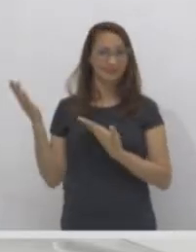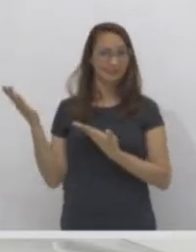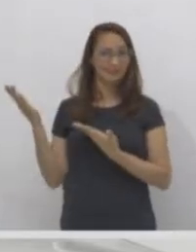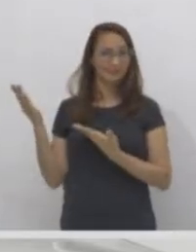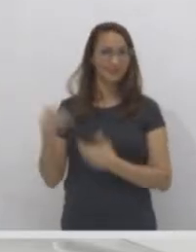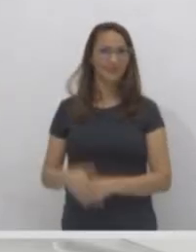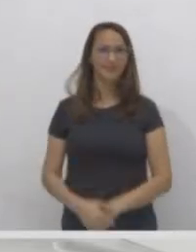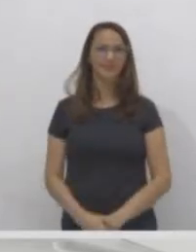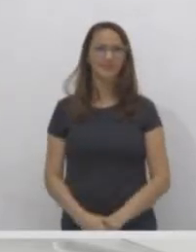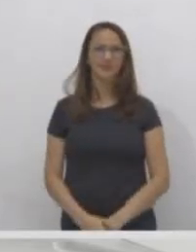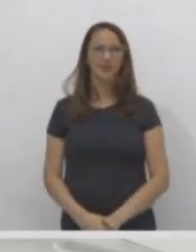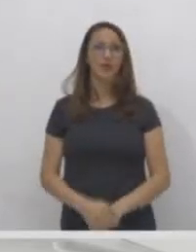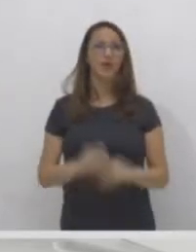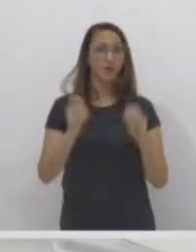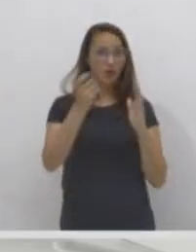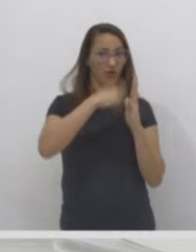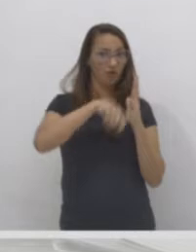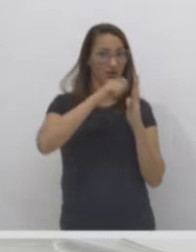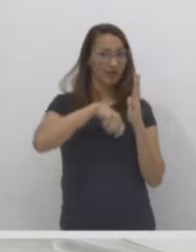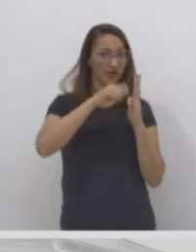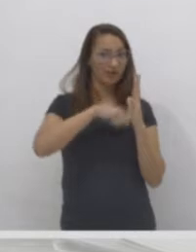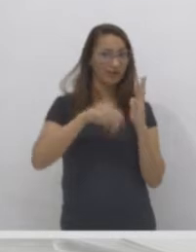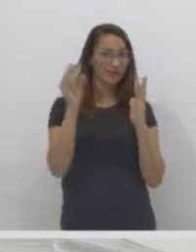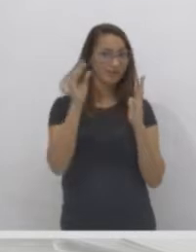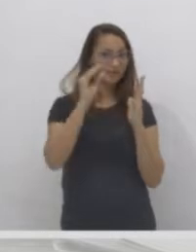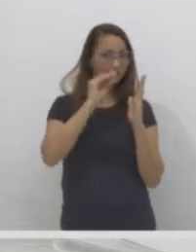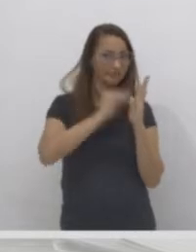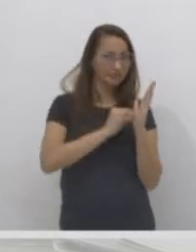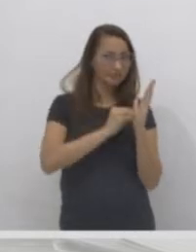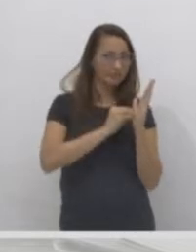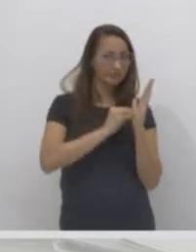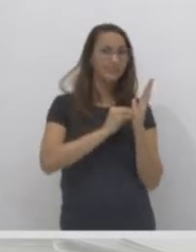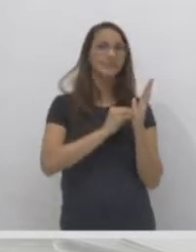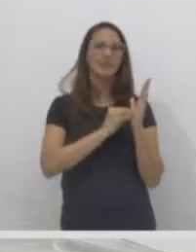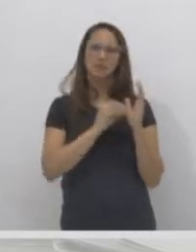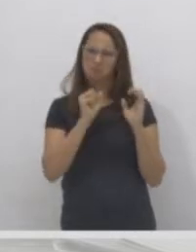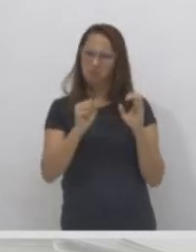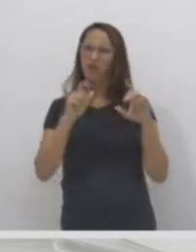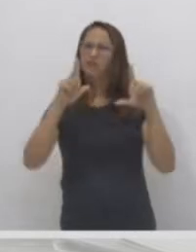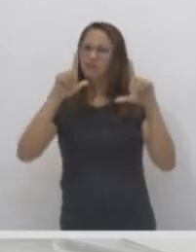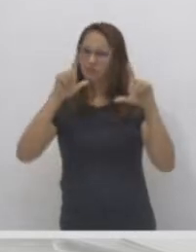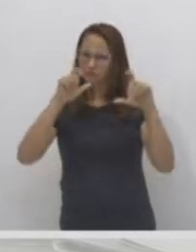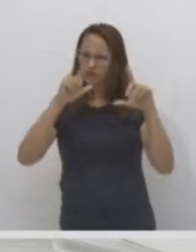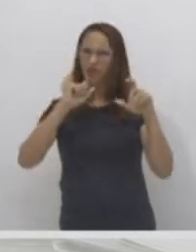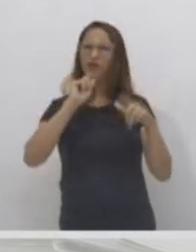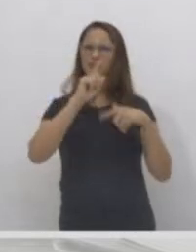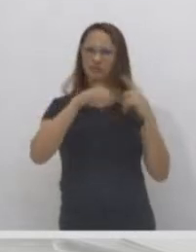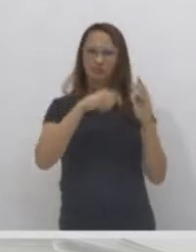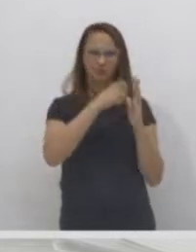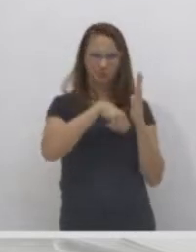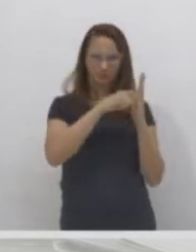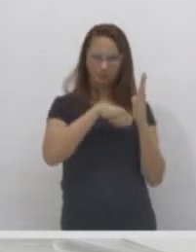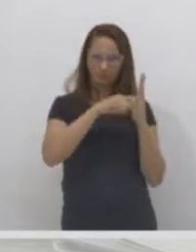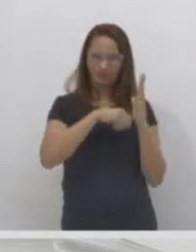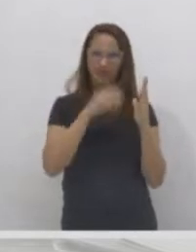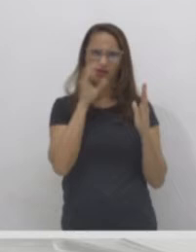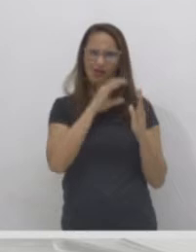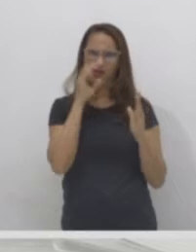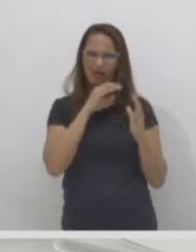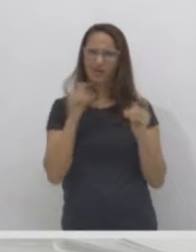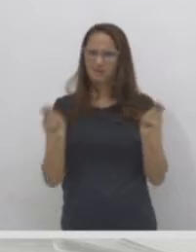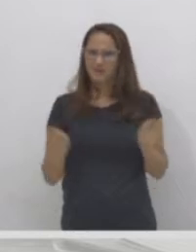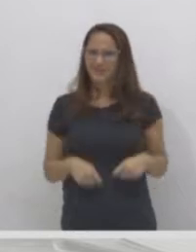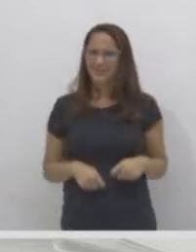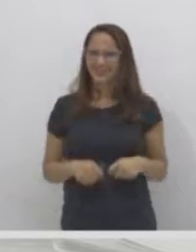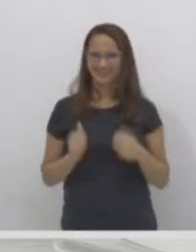Você vai anotar no seu caderno aí qual é a disciplina. Se possível, tire uma foto e depois você copia, que fica mais rápido para a gente, tá